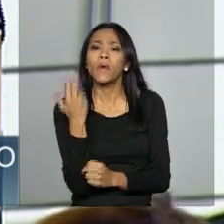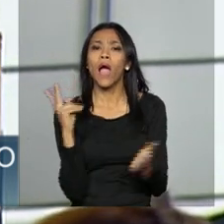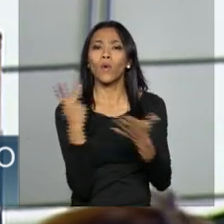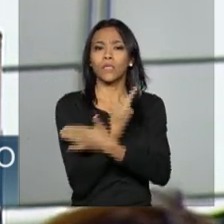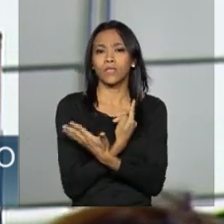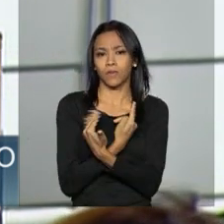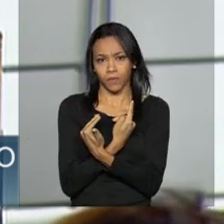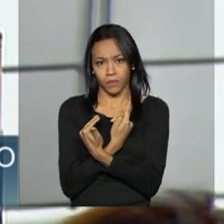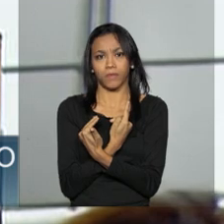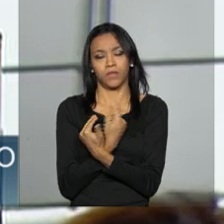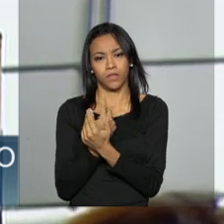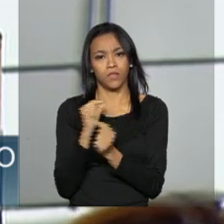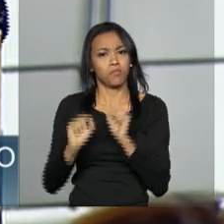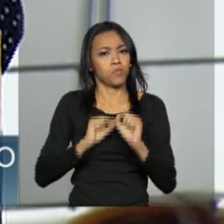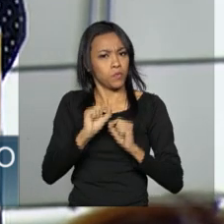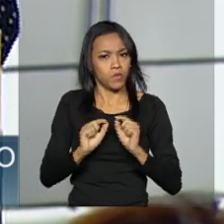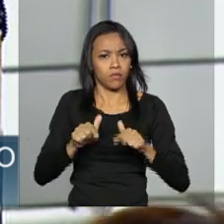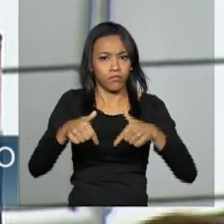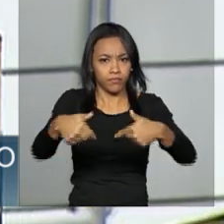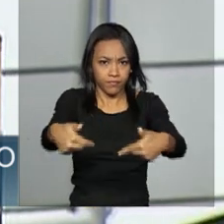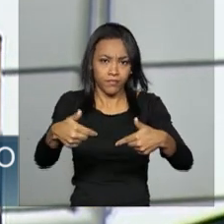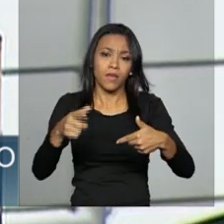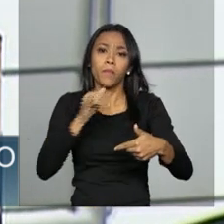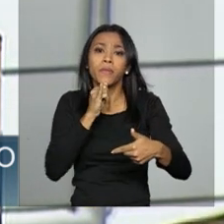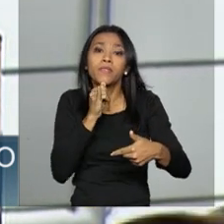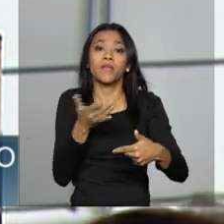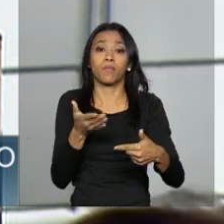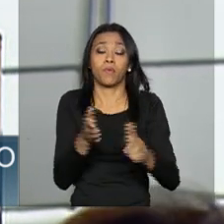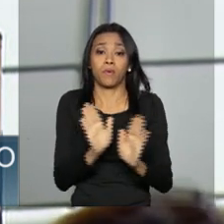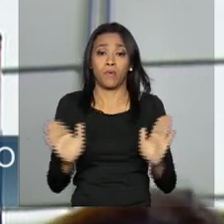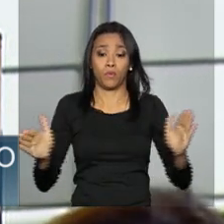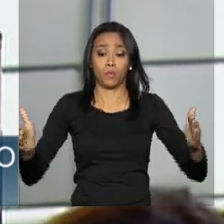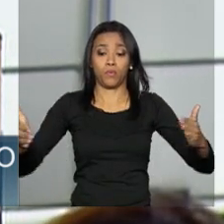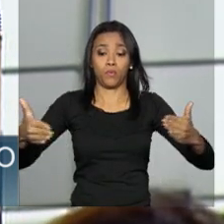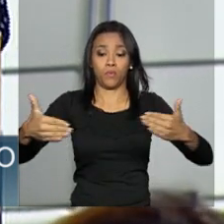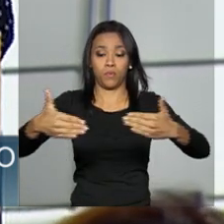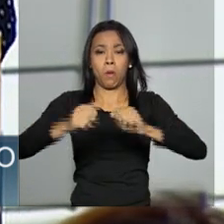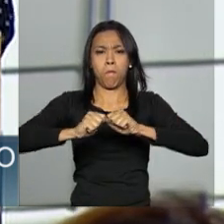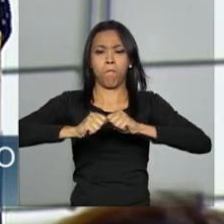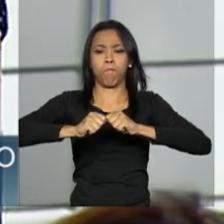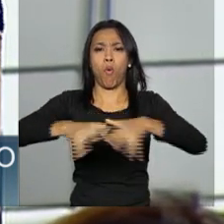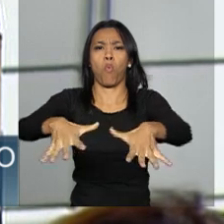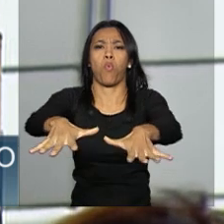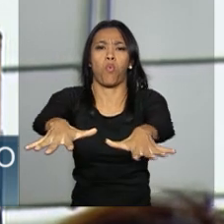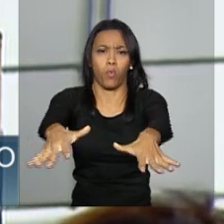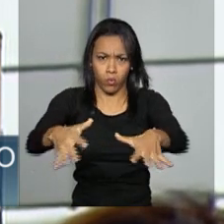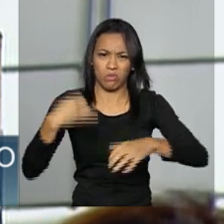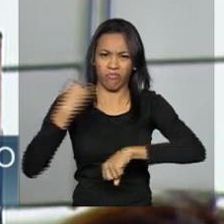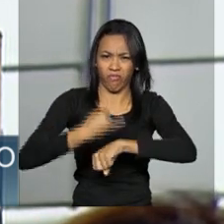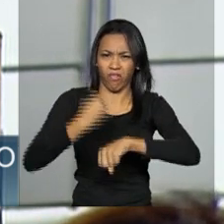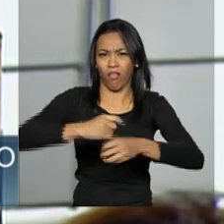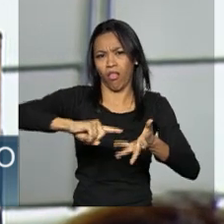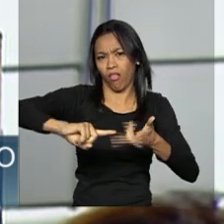participação nas ações que se seguiram ao rompimento da barragem de rejeitos minerais